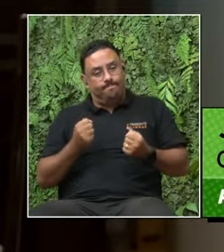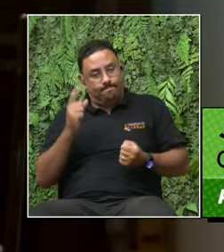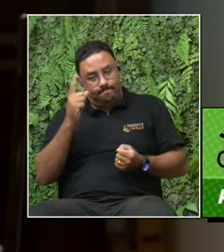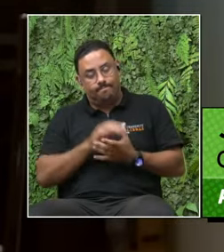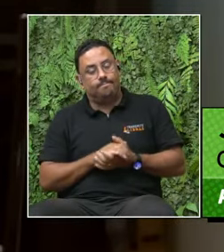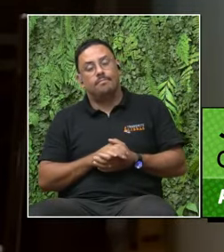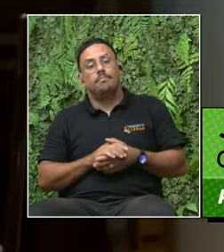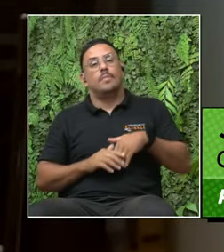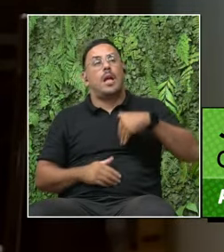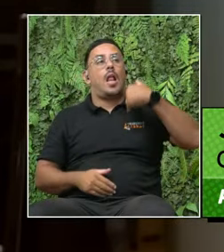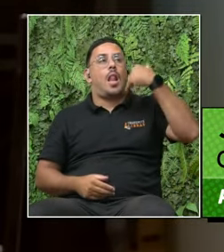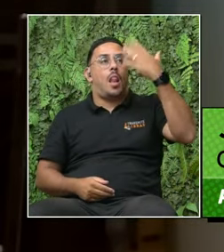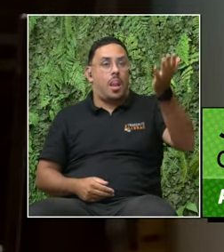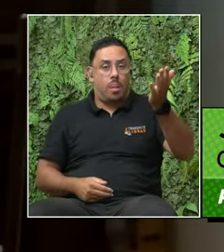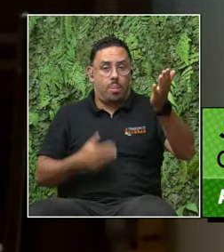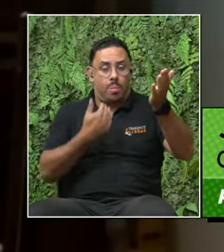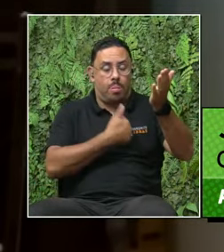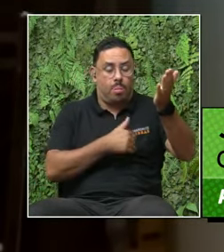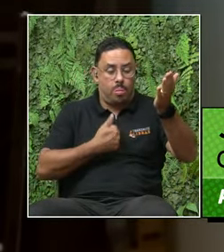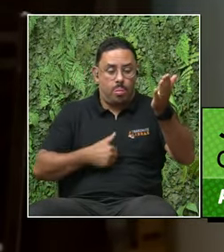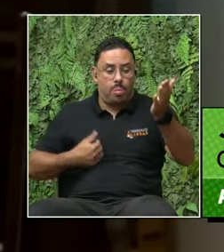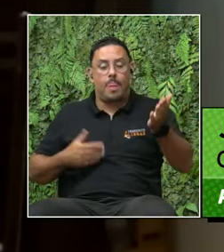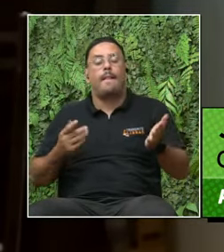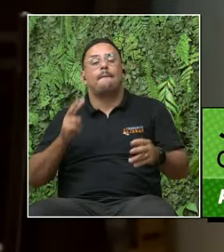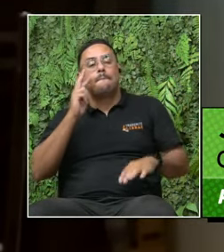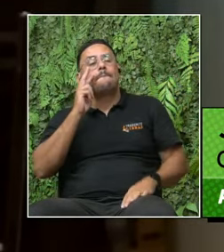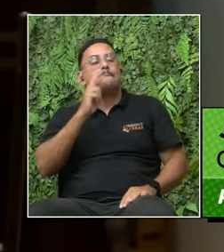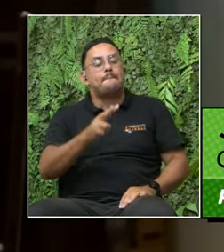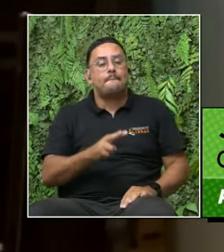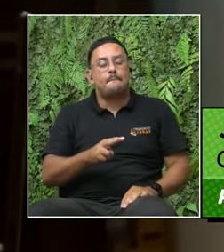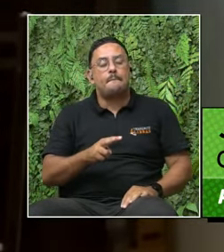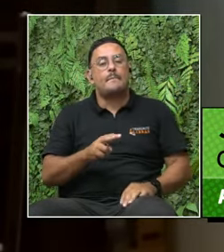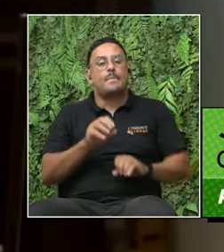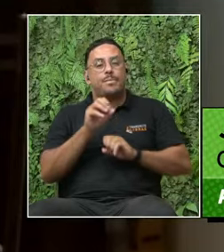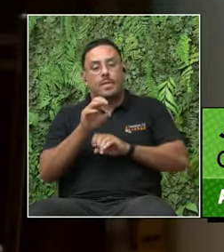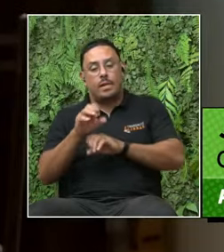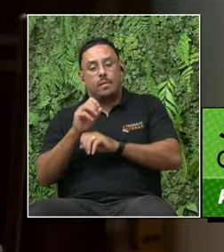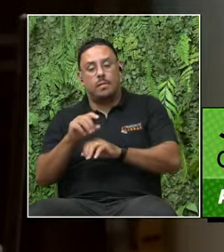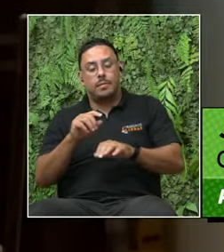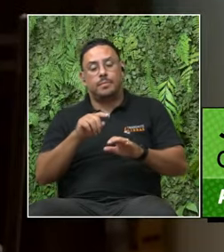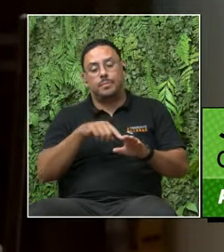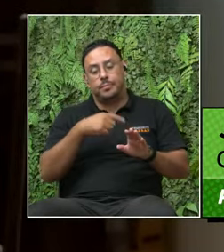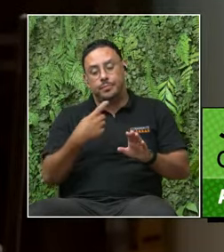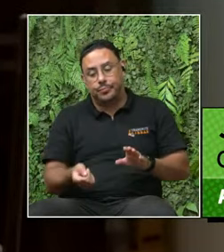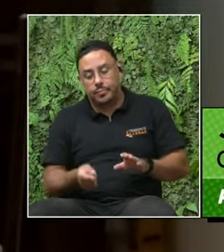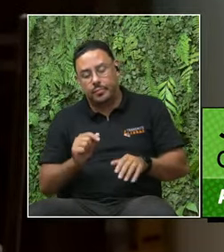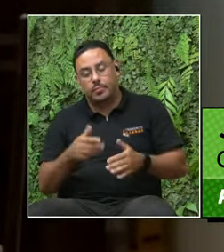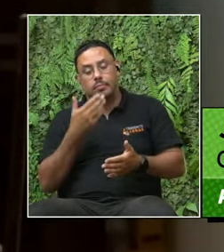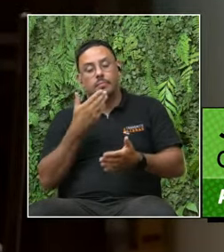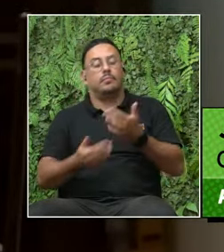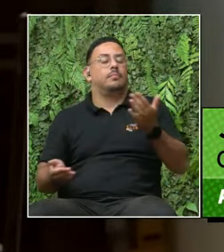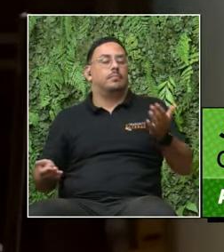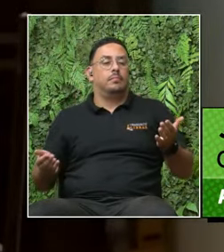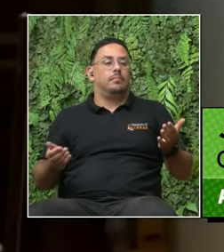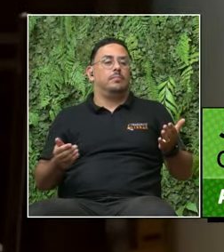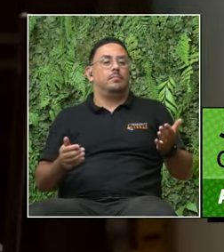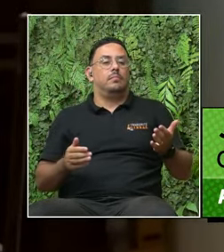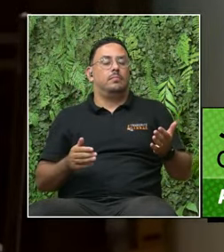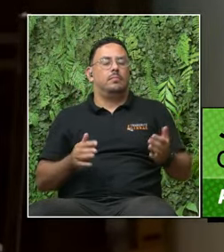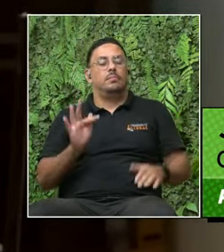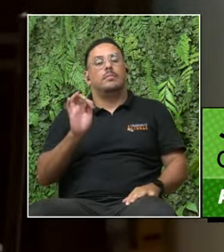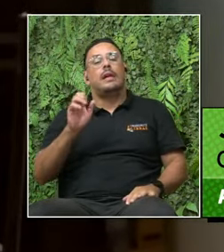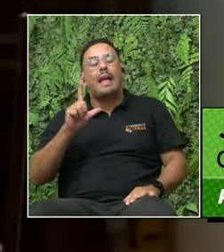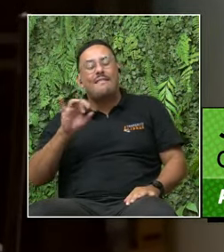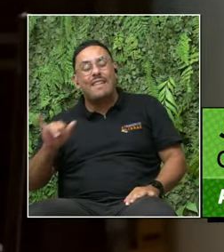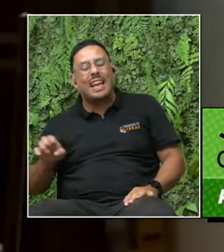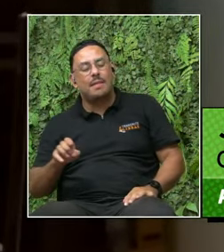o lado delar né do Atlético viu um técnico cair na minha opinião por causa de uma derrota no clássico para mim o Felipão